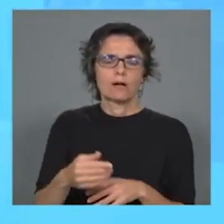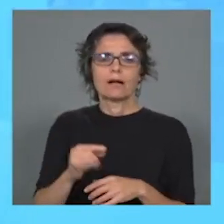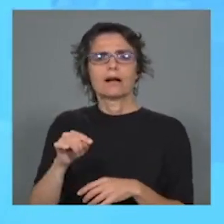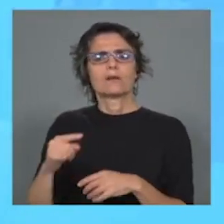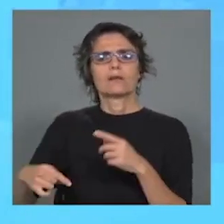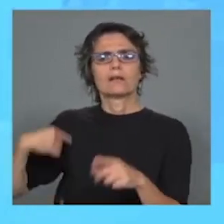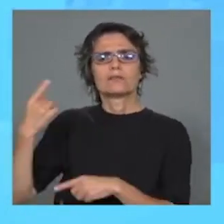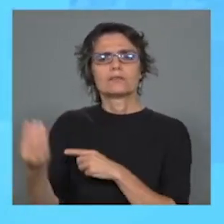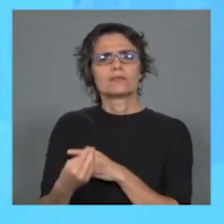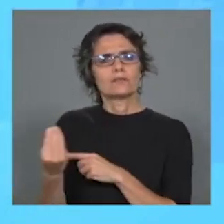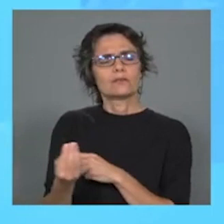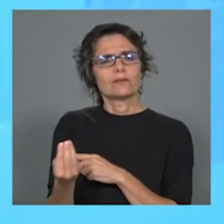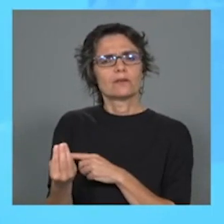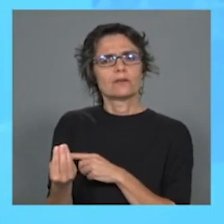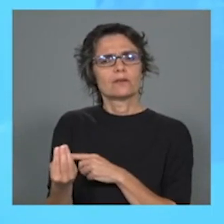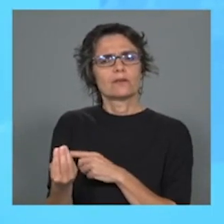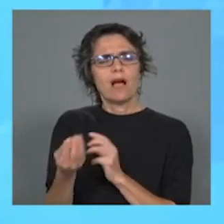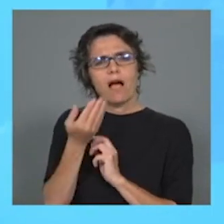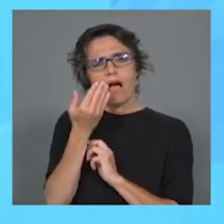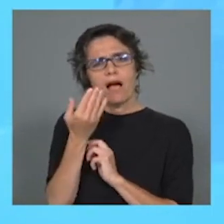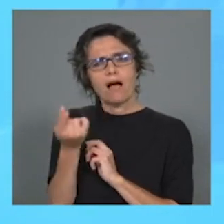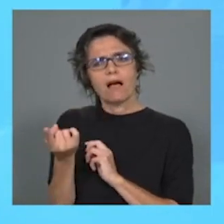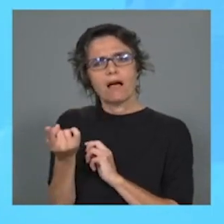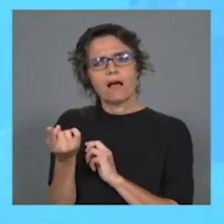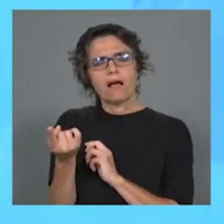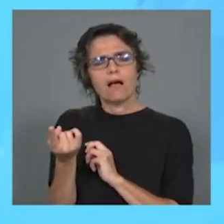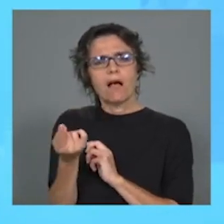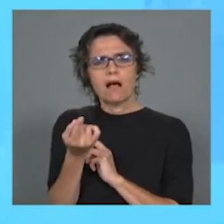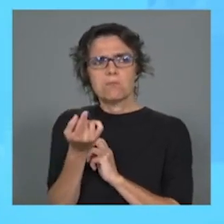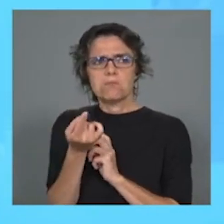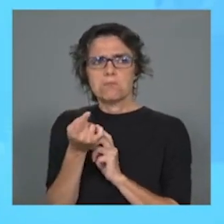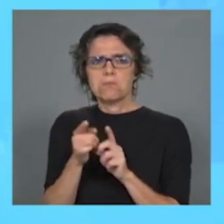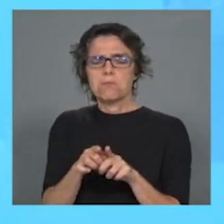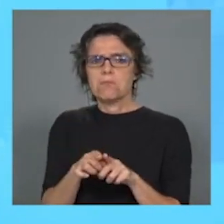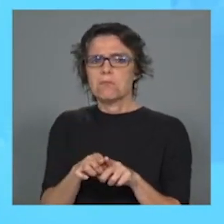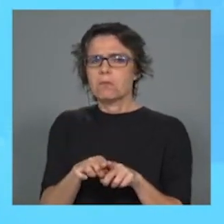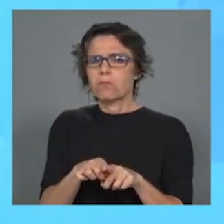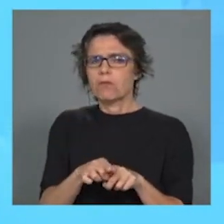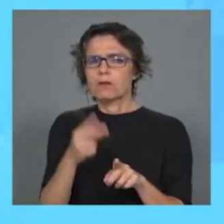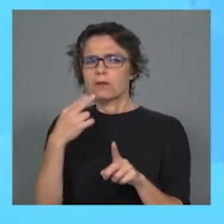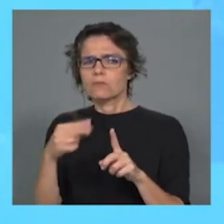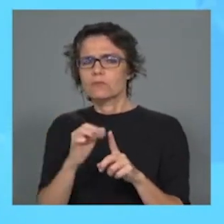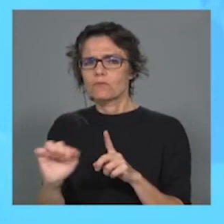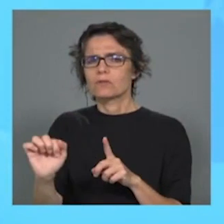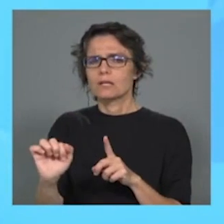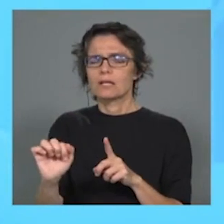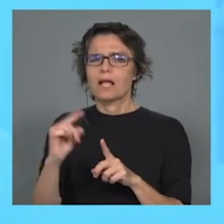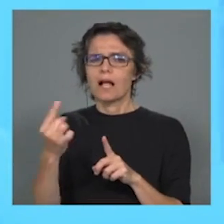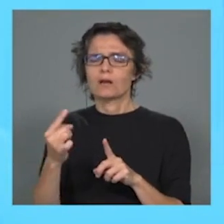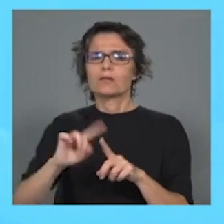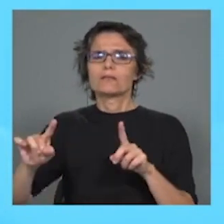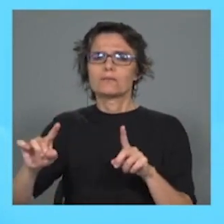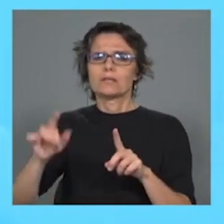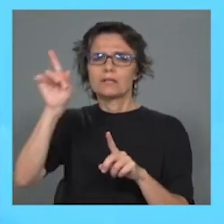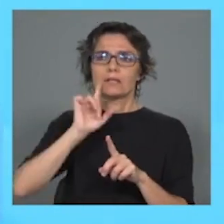gerações começam a associar a política a tudo aquilo que Maria de Lourdes Pintacilgo não queria e contra o qual sempre